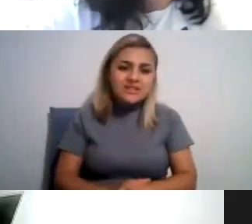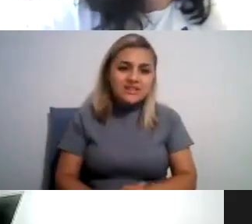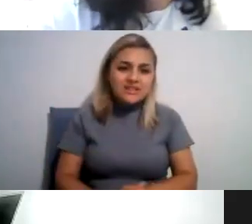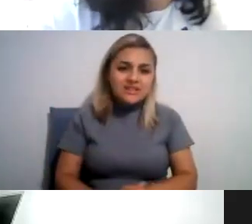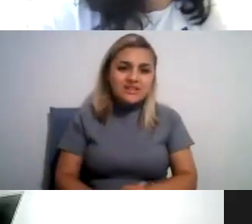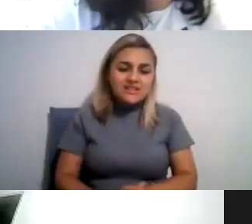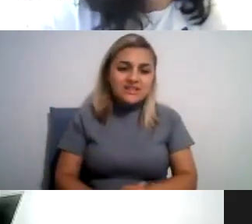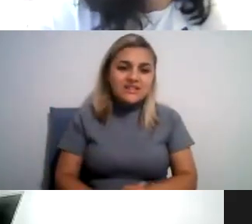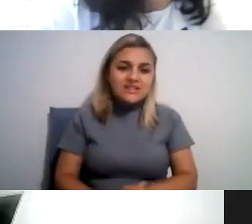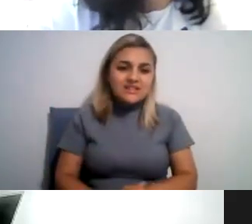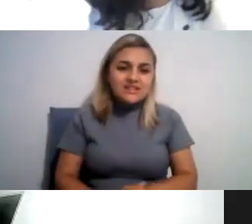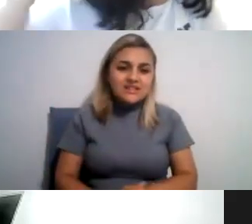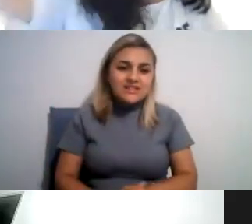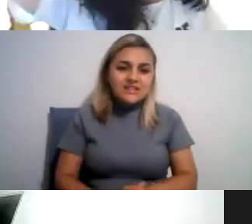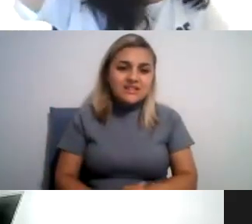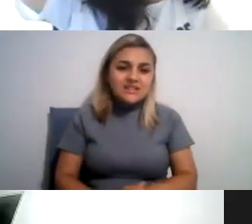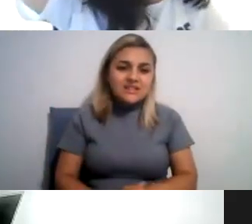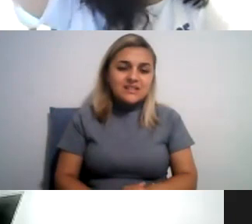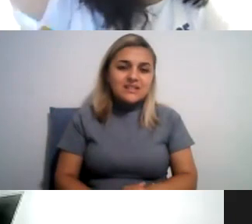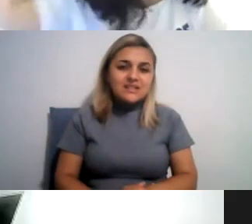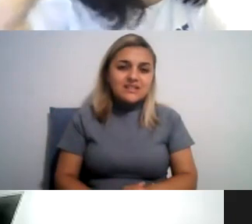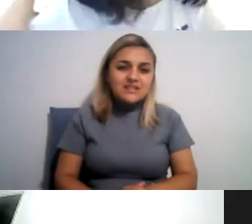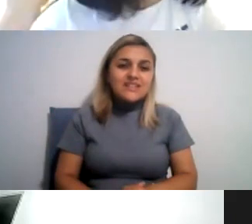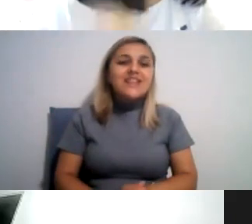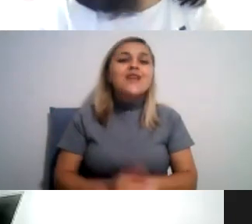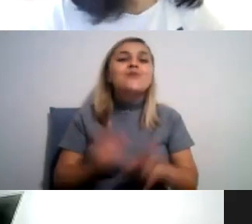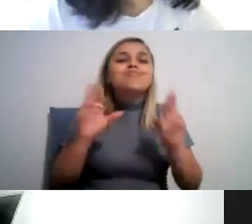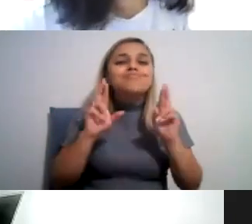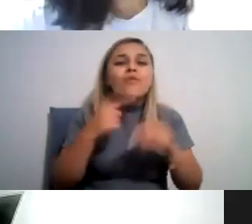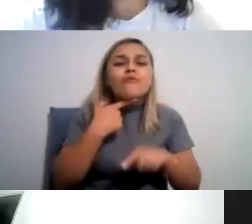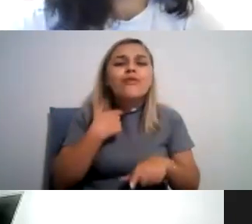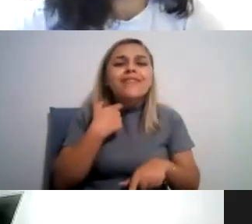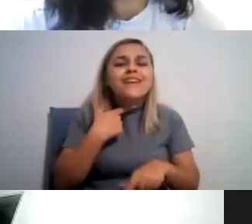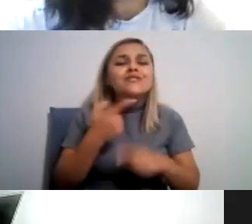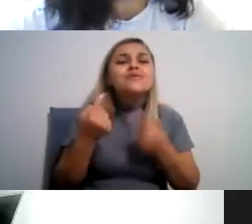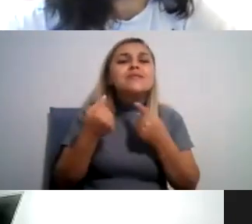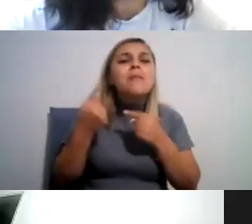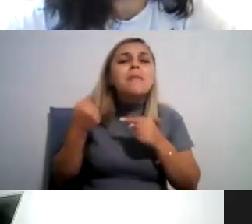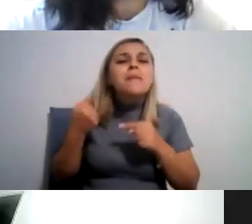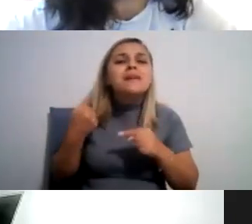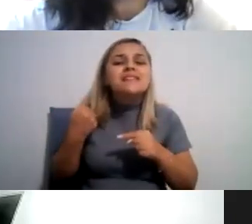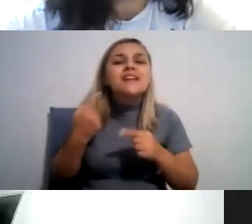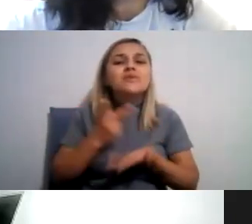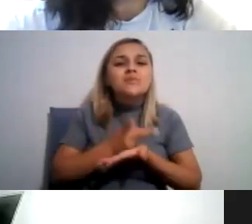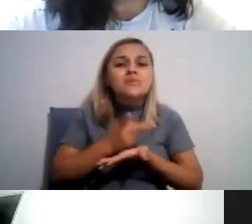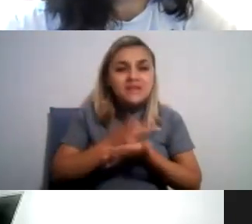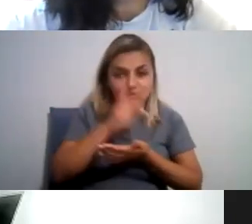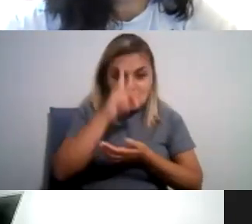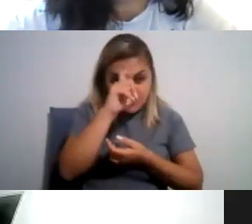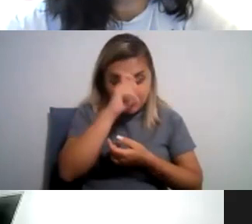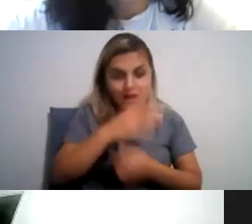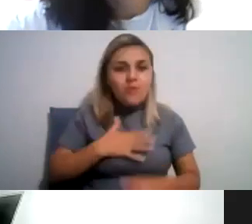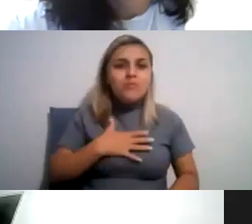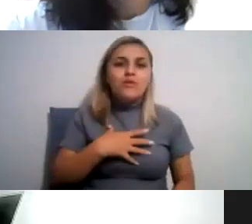Antes, quando o meu nasceu, ele estava lá, né? Já pensou que muito diferente a